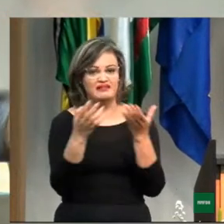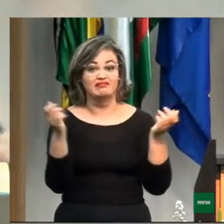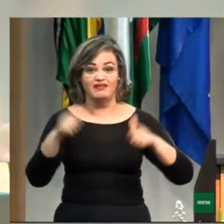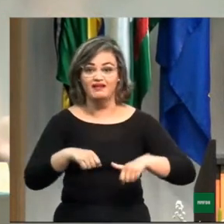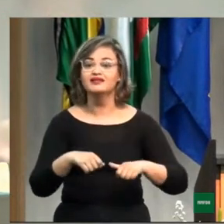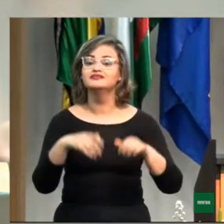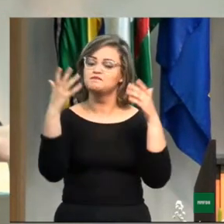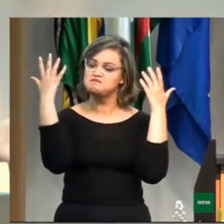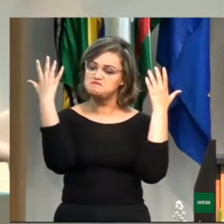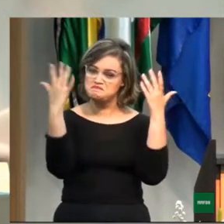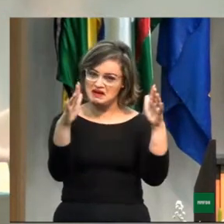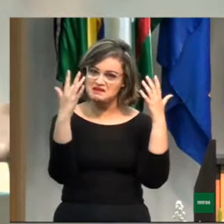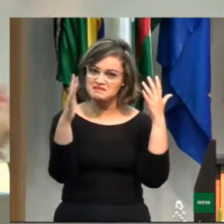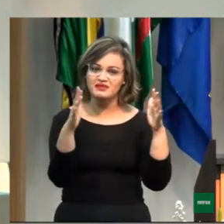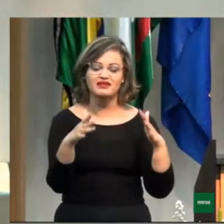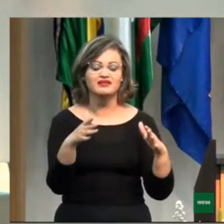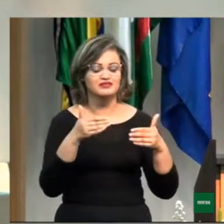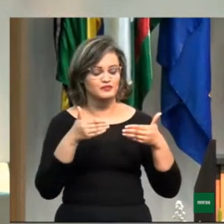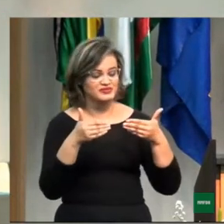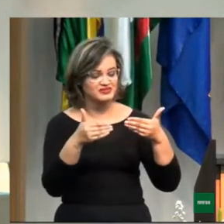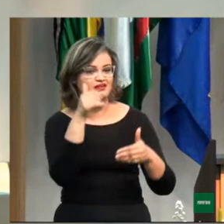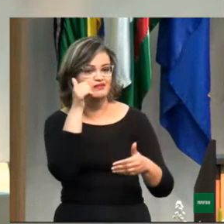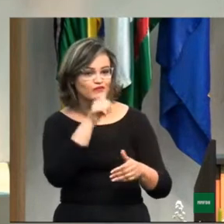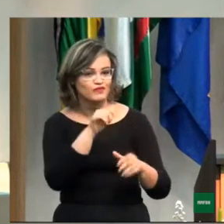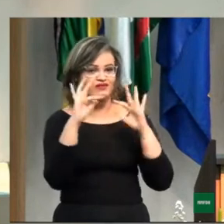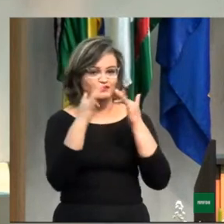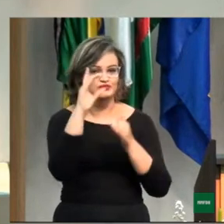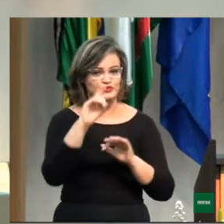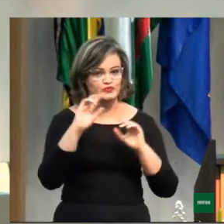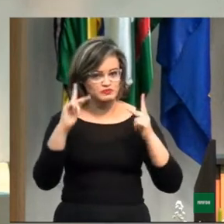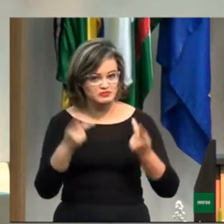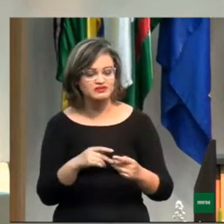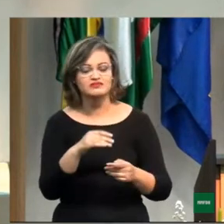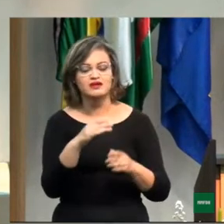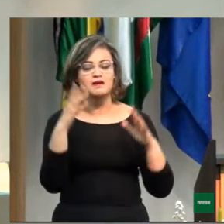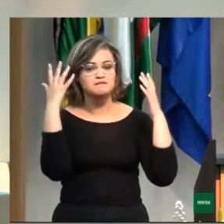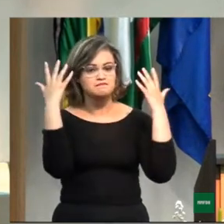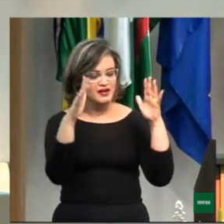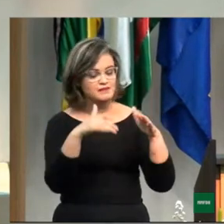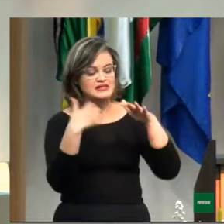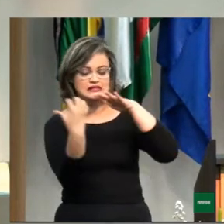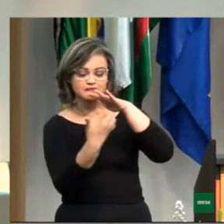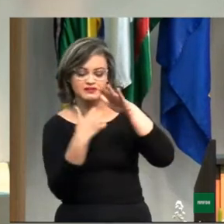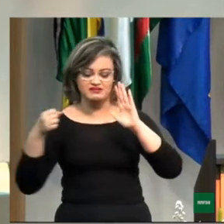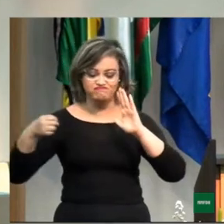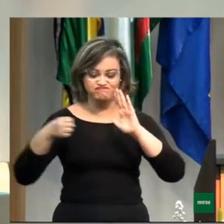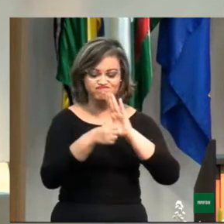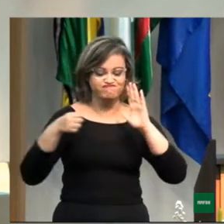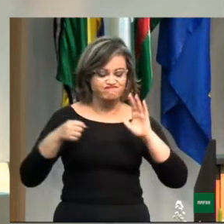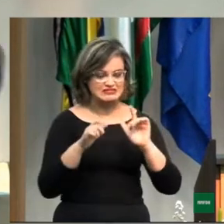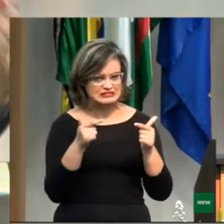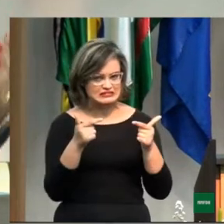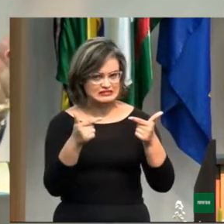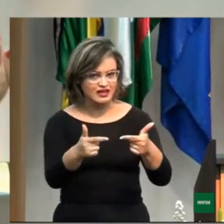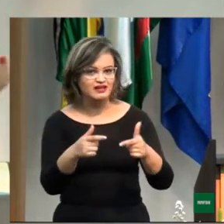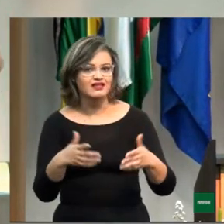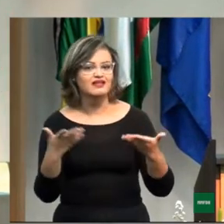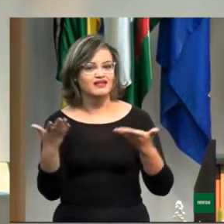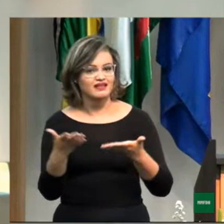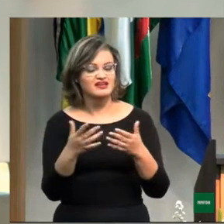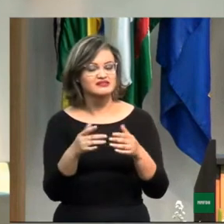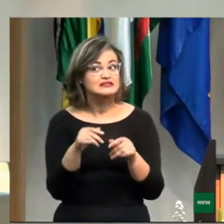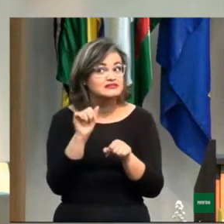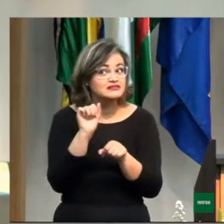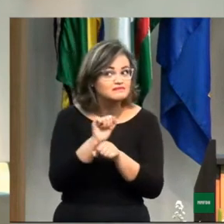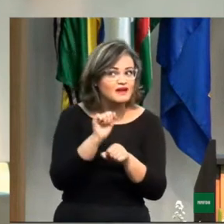ao Ministério por essa iniciativa e parabéns às empresas que se engajaram, e a gente espera que isso sirva de incentivo